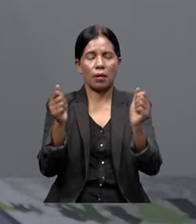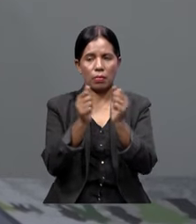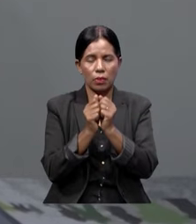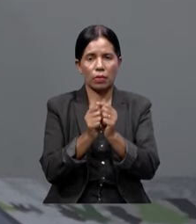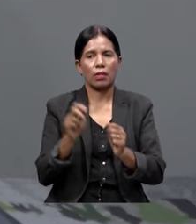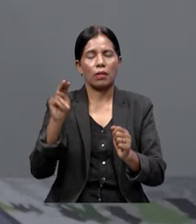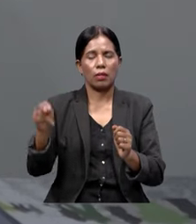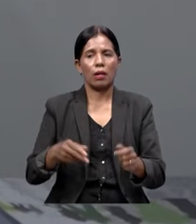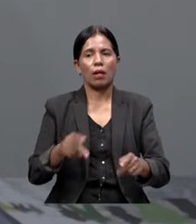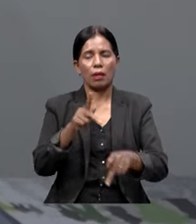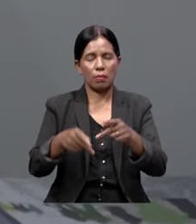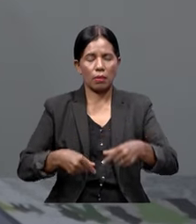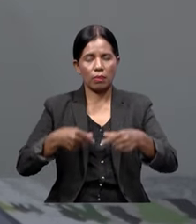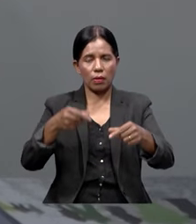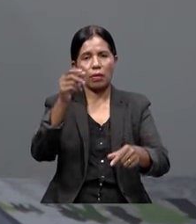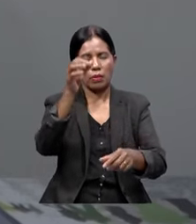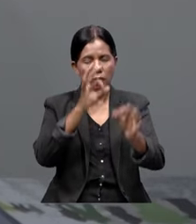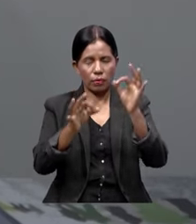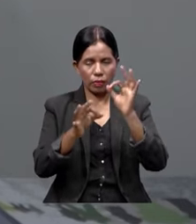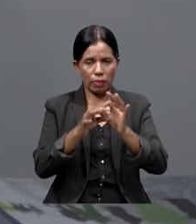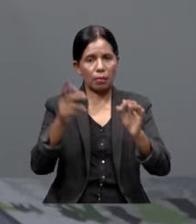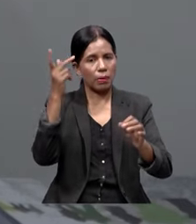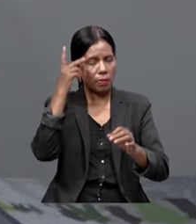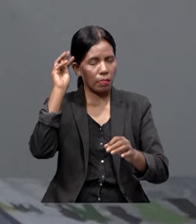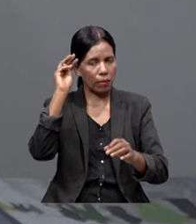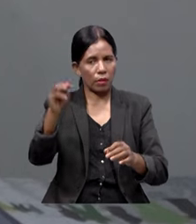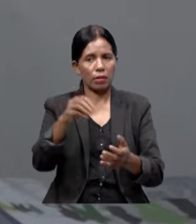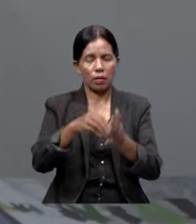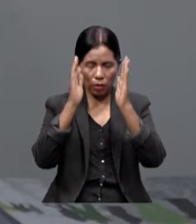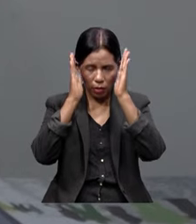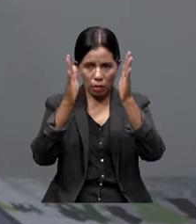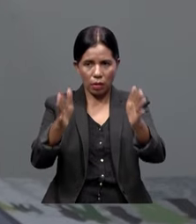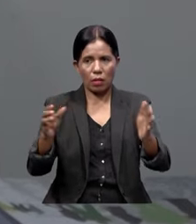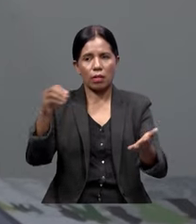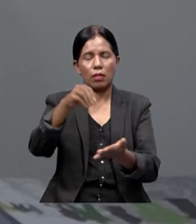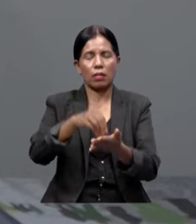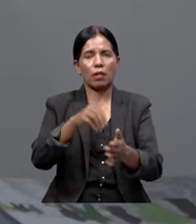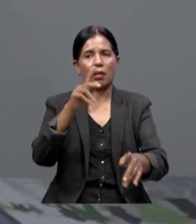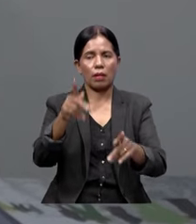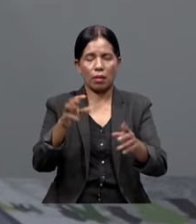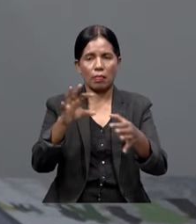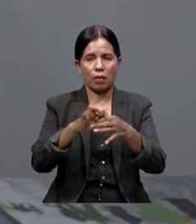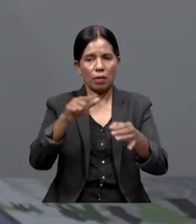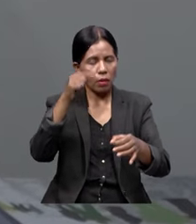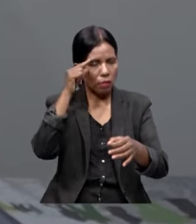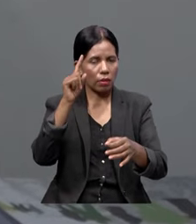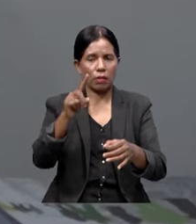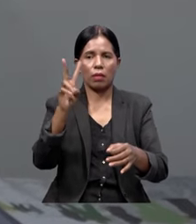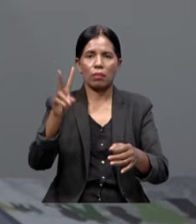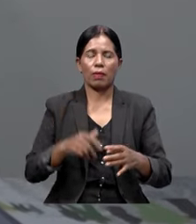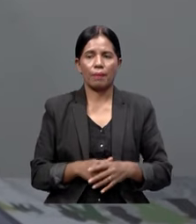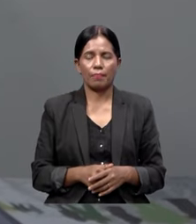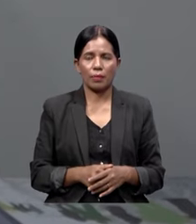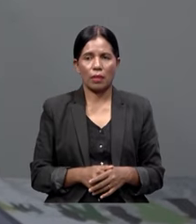povo ma fofiar ba nia, kuri fila falva primeiro ministro. Tamba ne, tia kliu ni tau atensang ma povo, duke ni tau atensang ba, membro do governo ida karua.